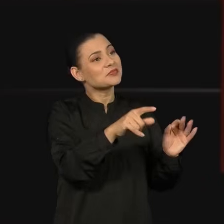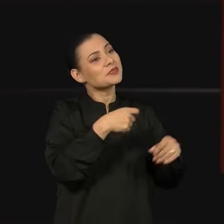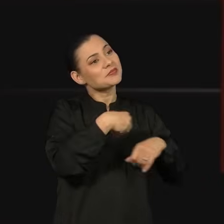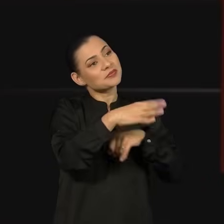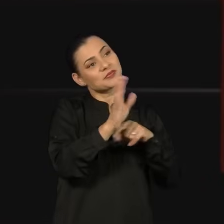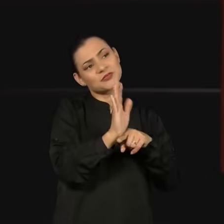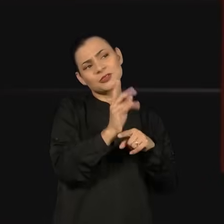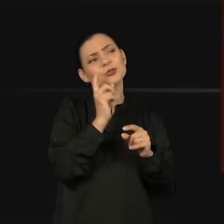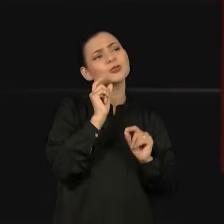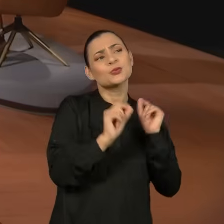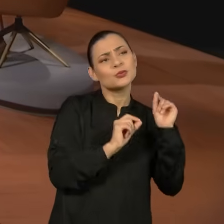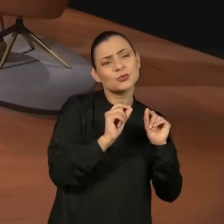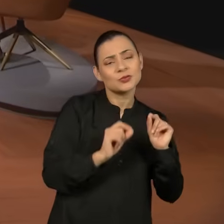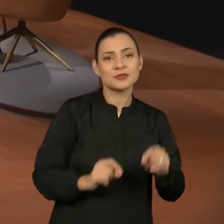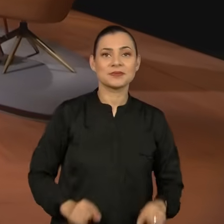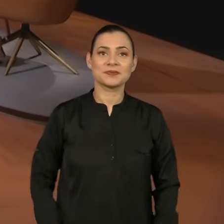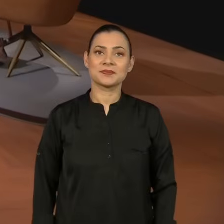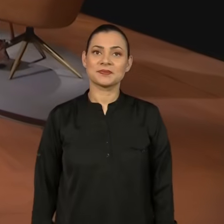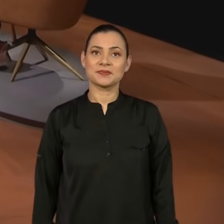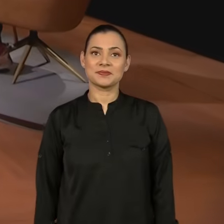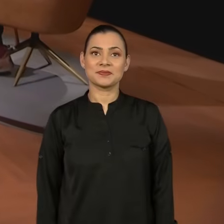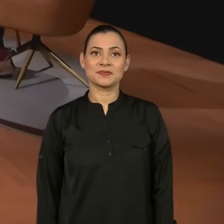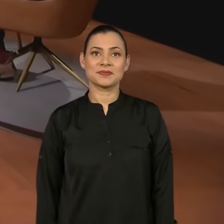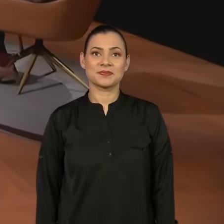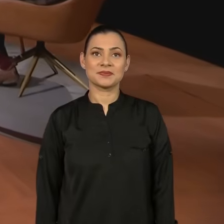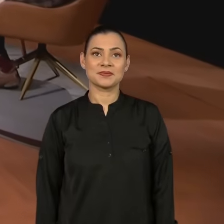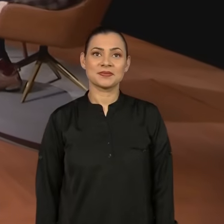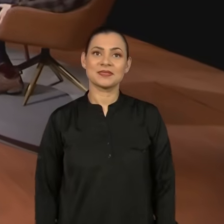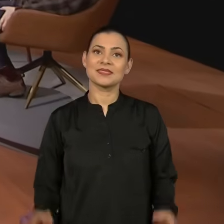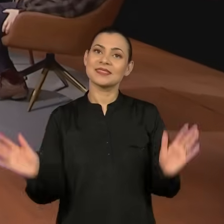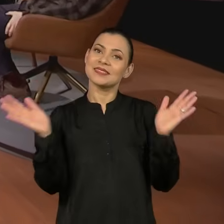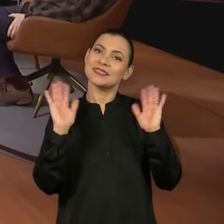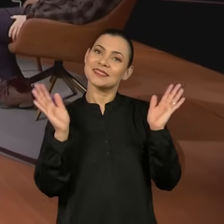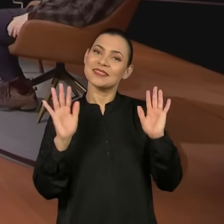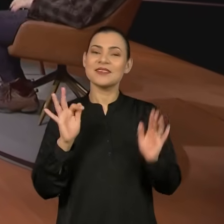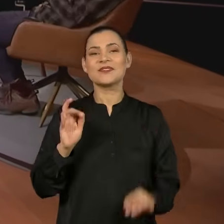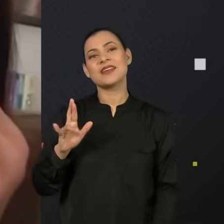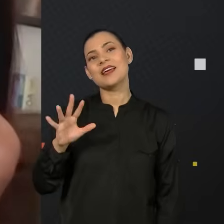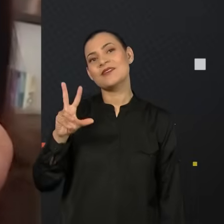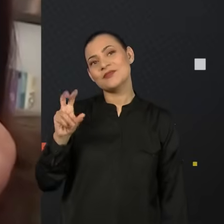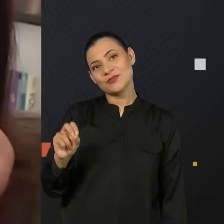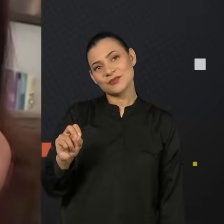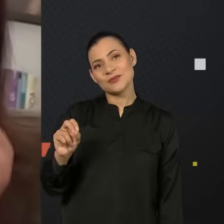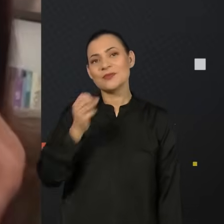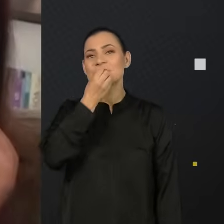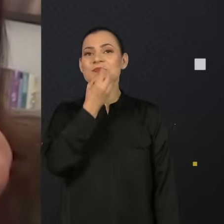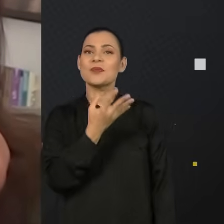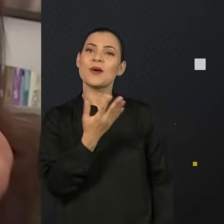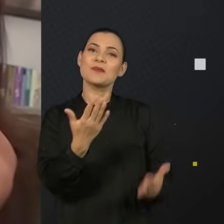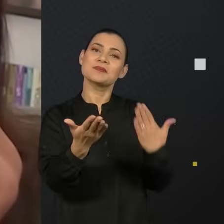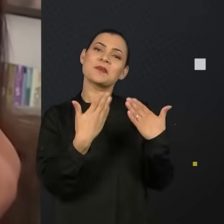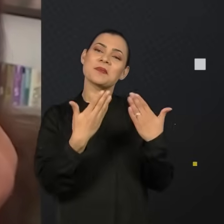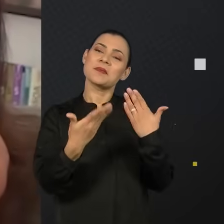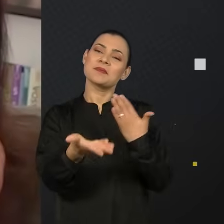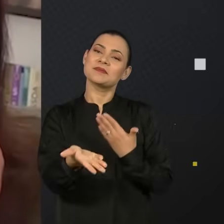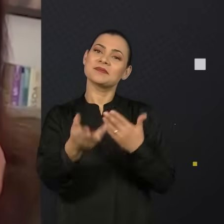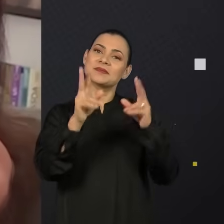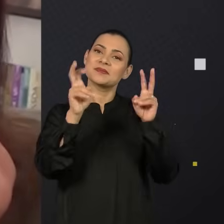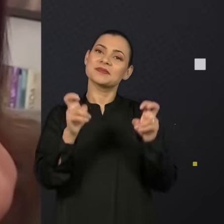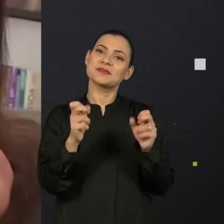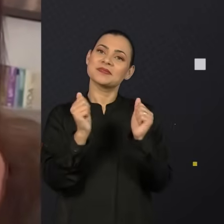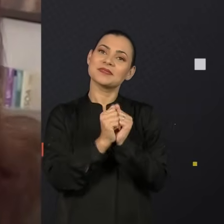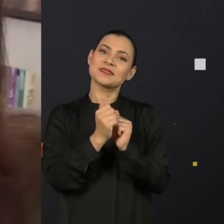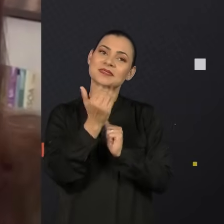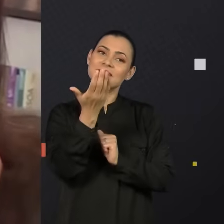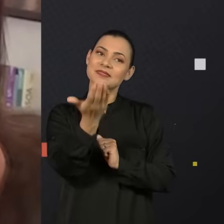mandar um recado. Olha só legal. quem é. Ei, Flávio. Muito bom estar aqui falando de você e com você,